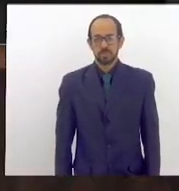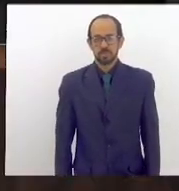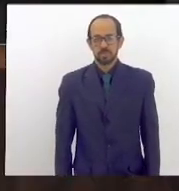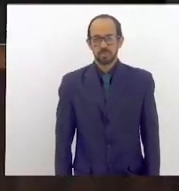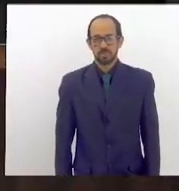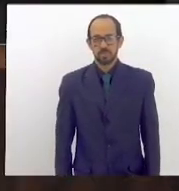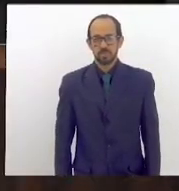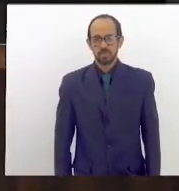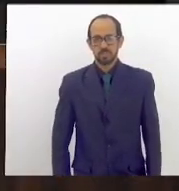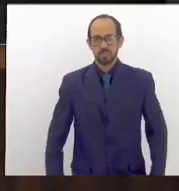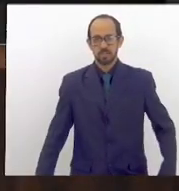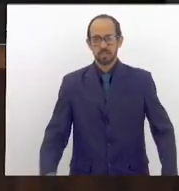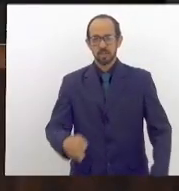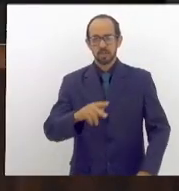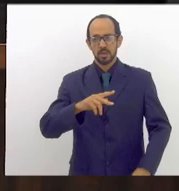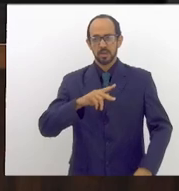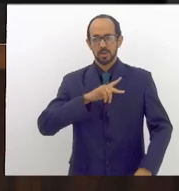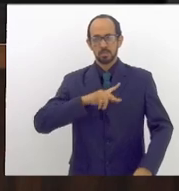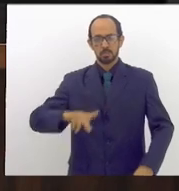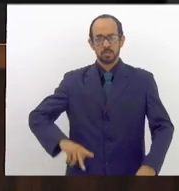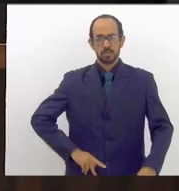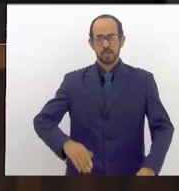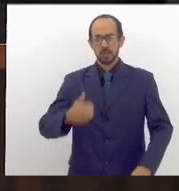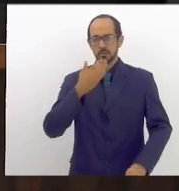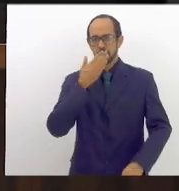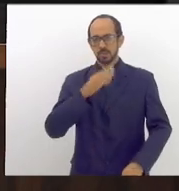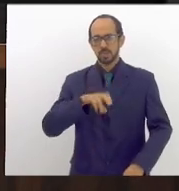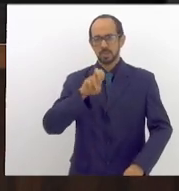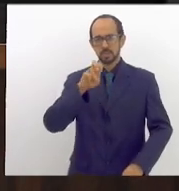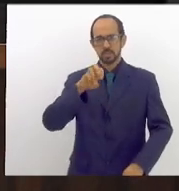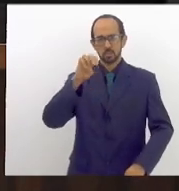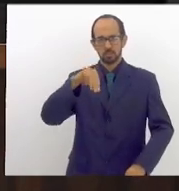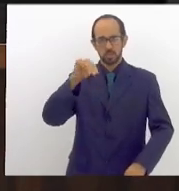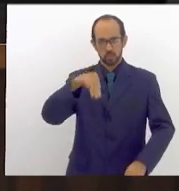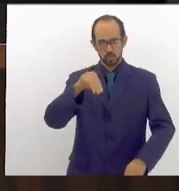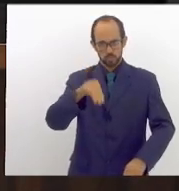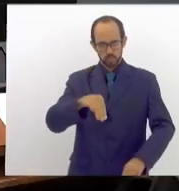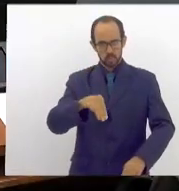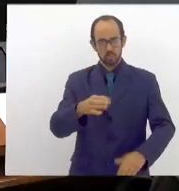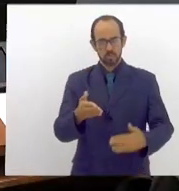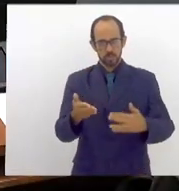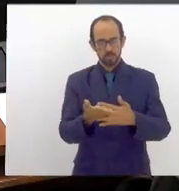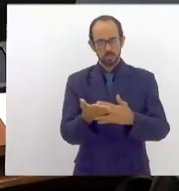a presidência suspende a sessão por 5 minutos para que seja lavrada a ata